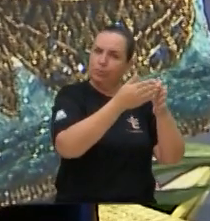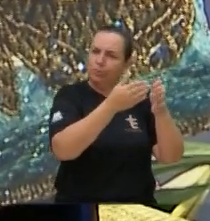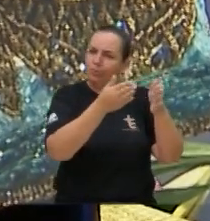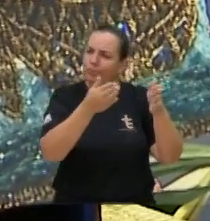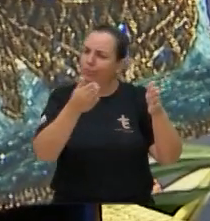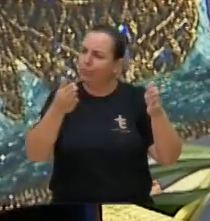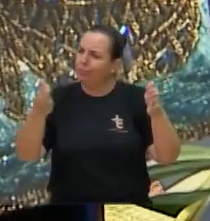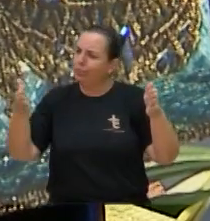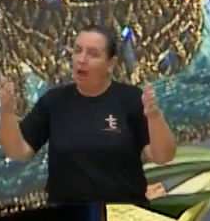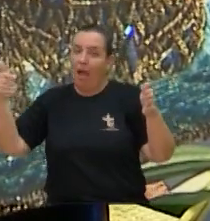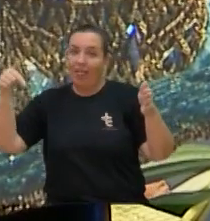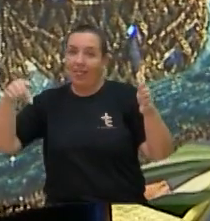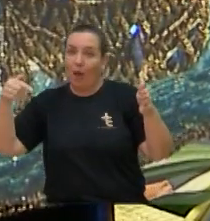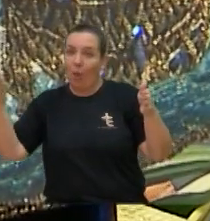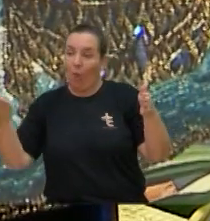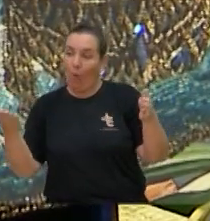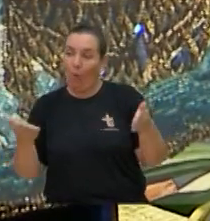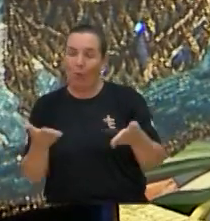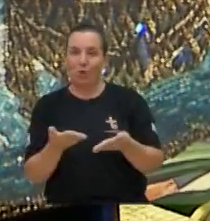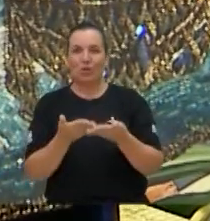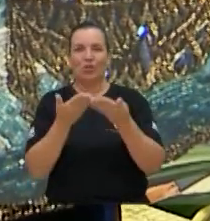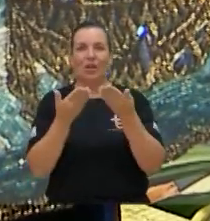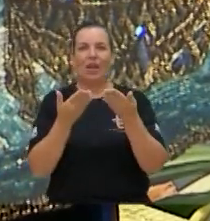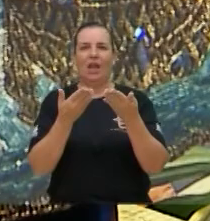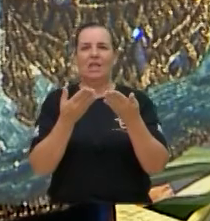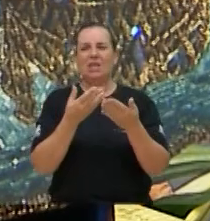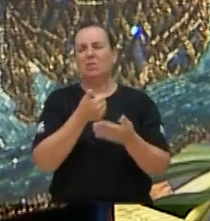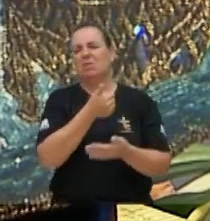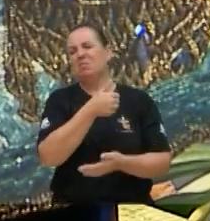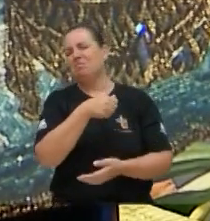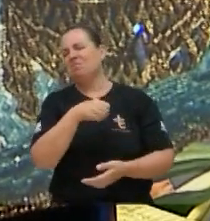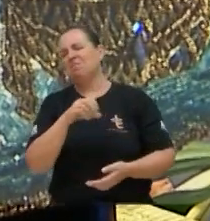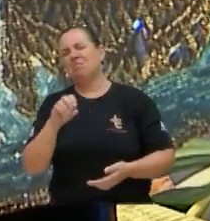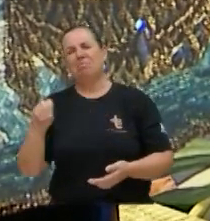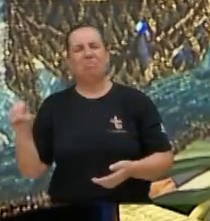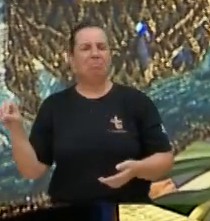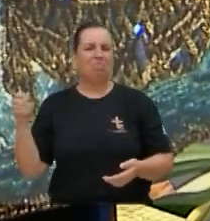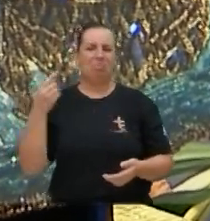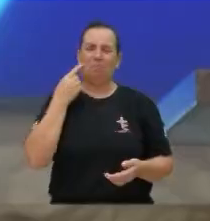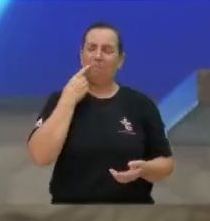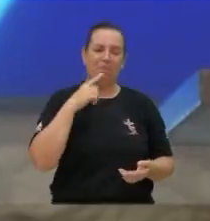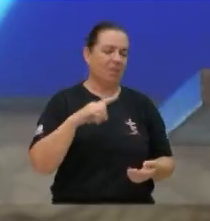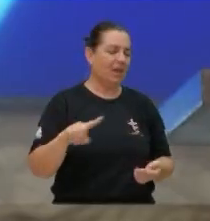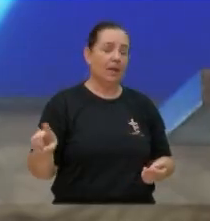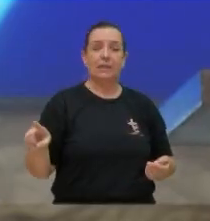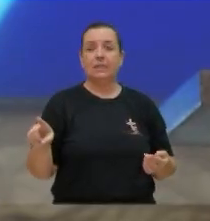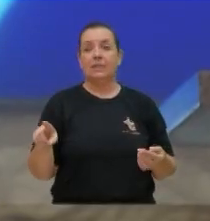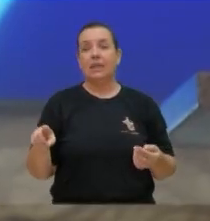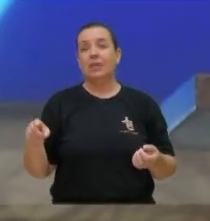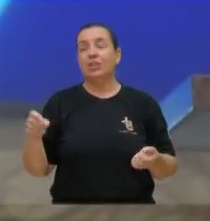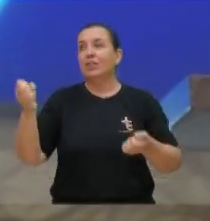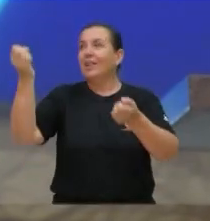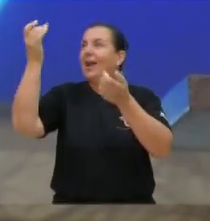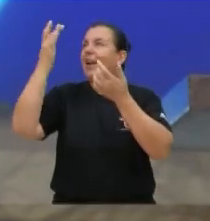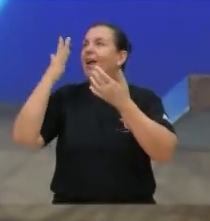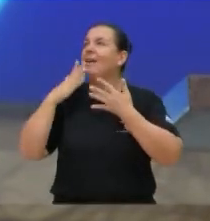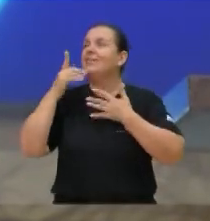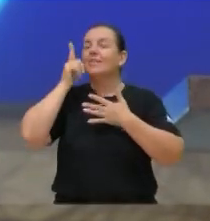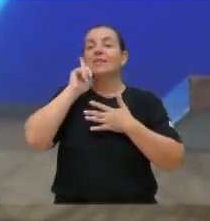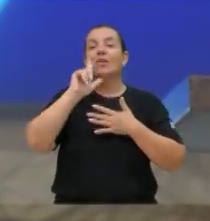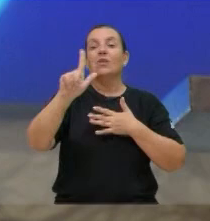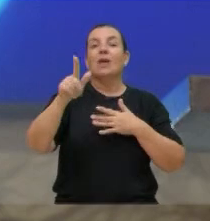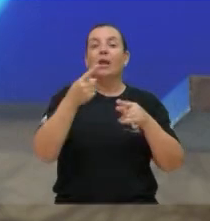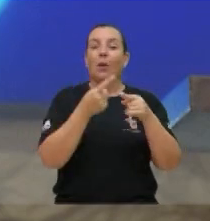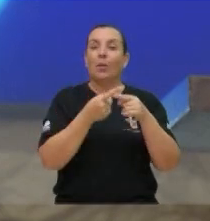hoje, são dezenas, centenas, milhares de graças alcançadas através